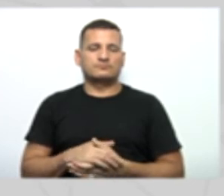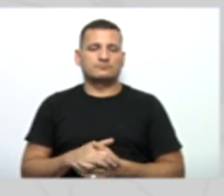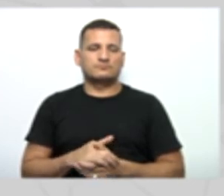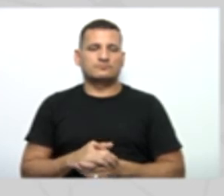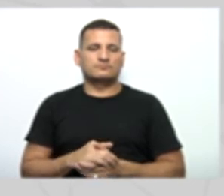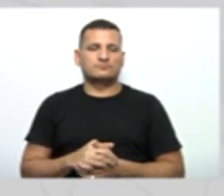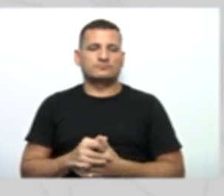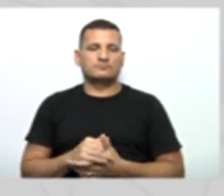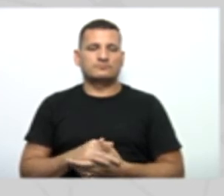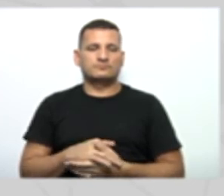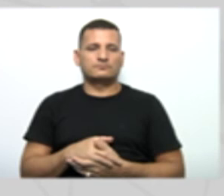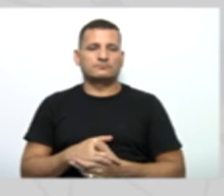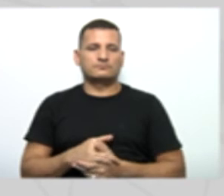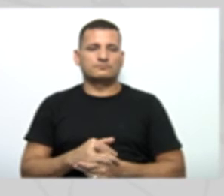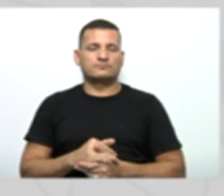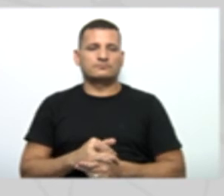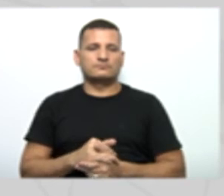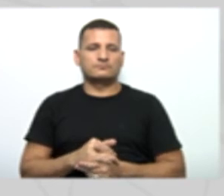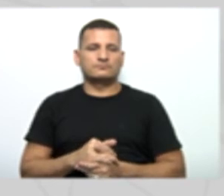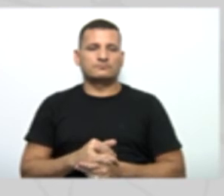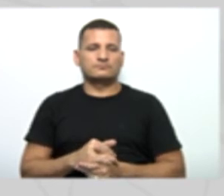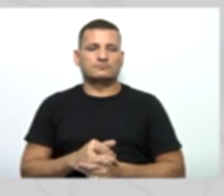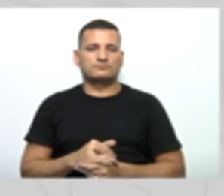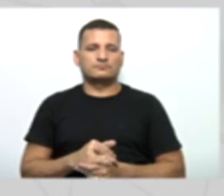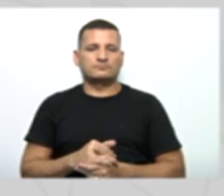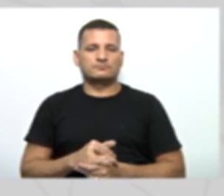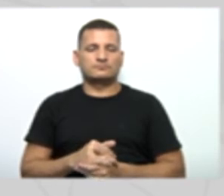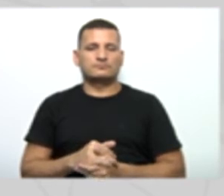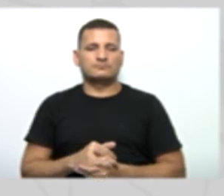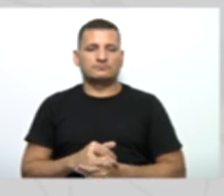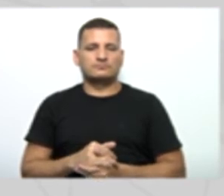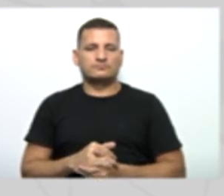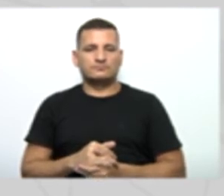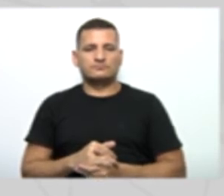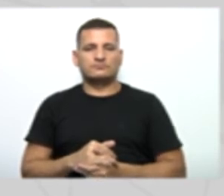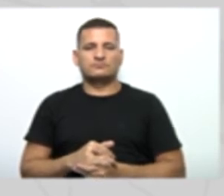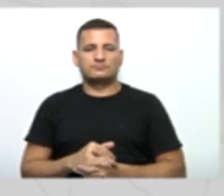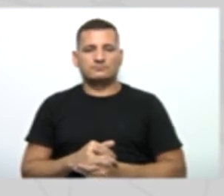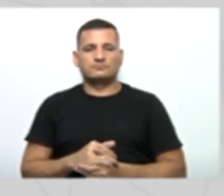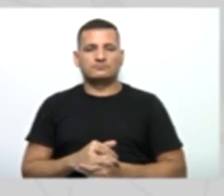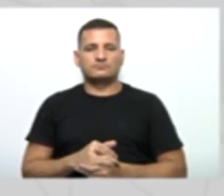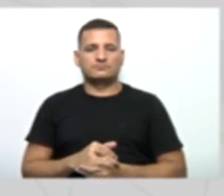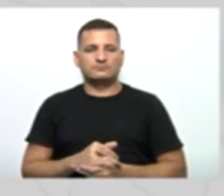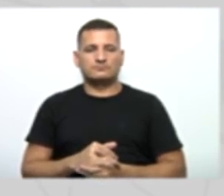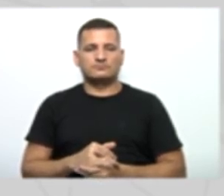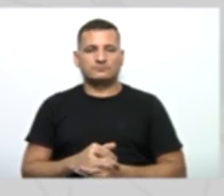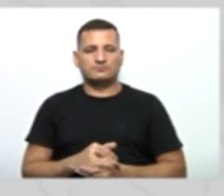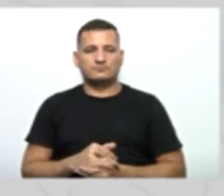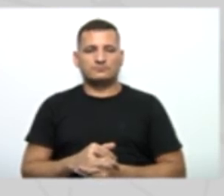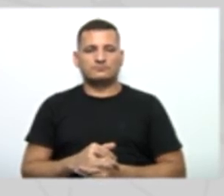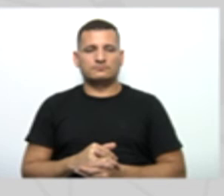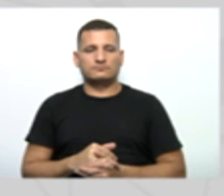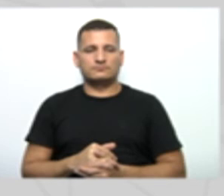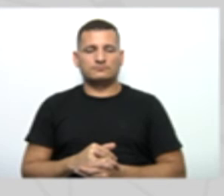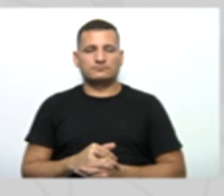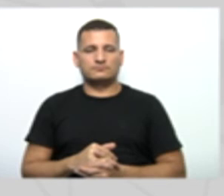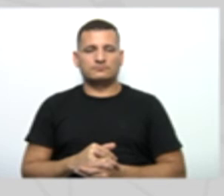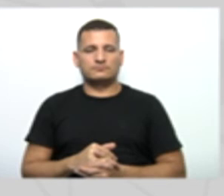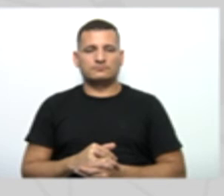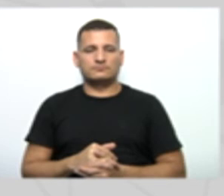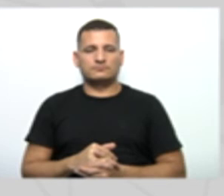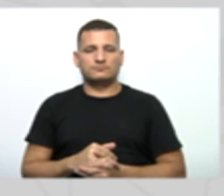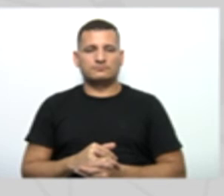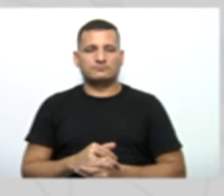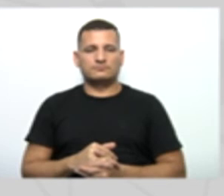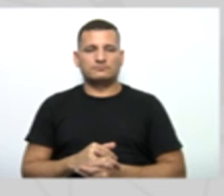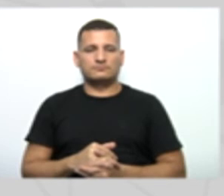ó. Pessoal, aqui houve uma confusão, ó. Esse atributo aqui, ele era para estar na parte